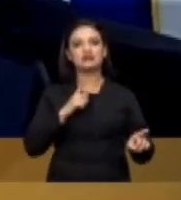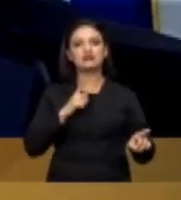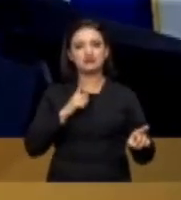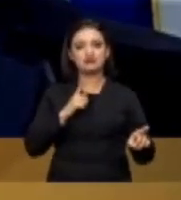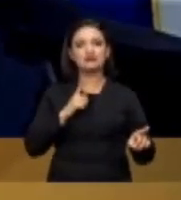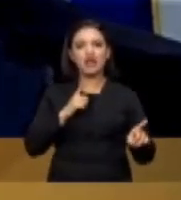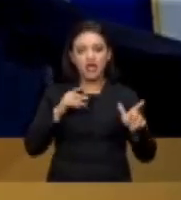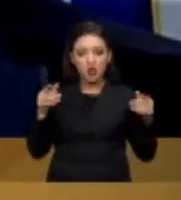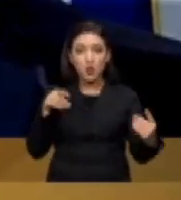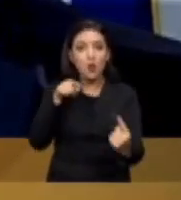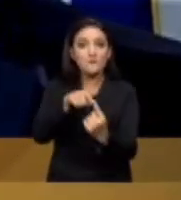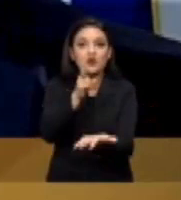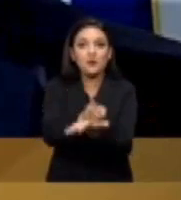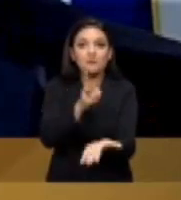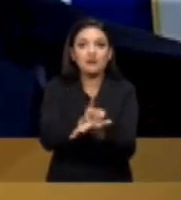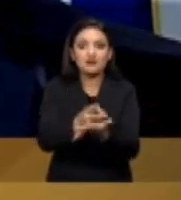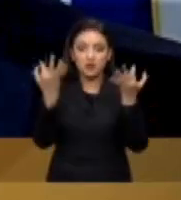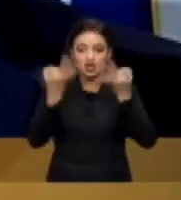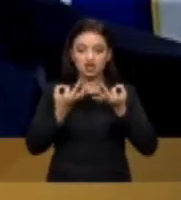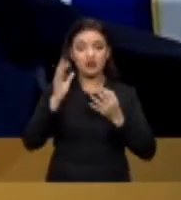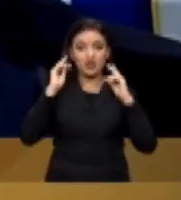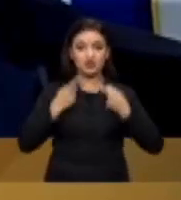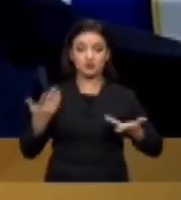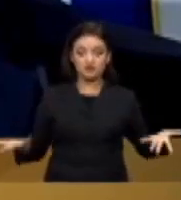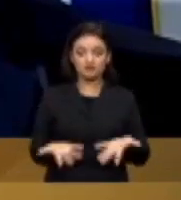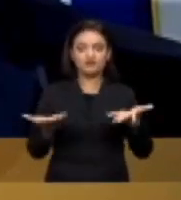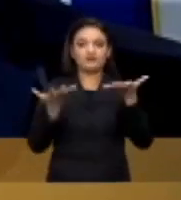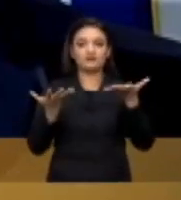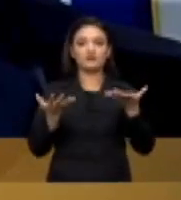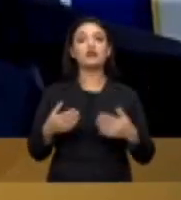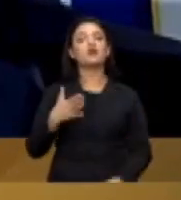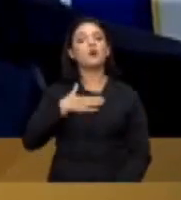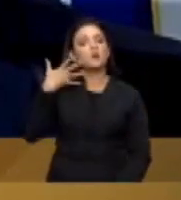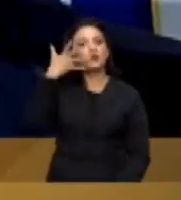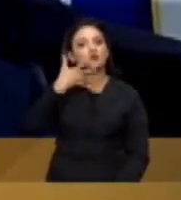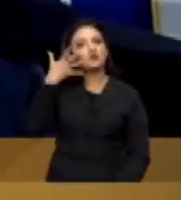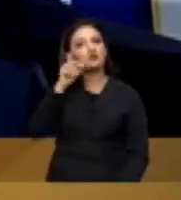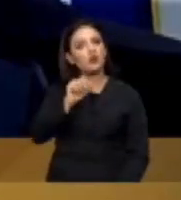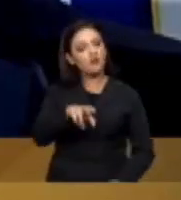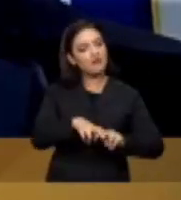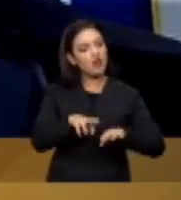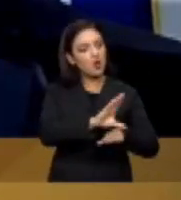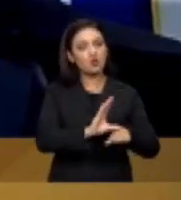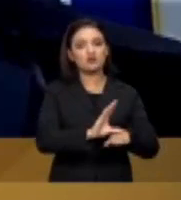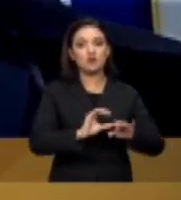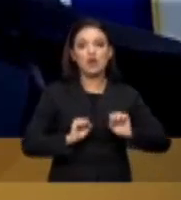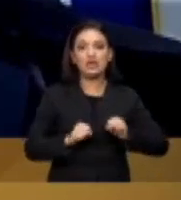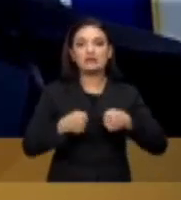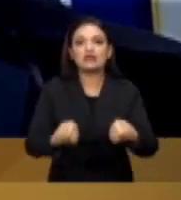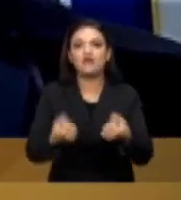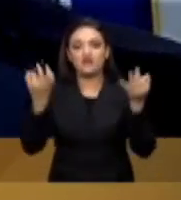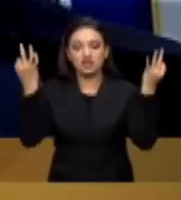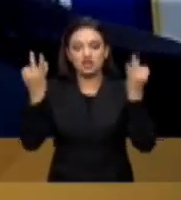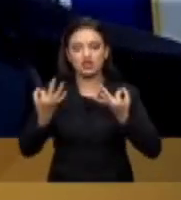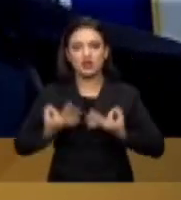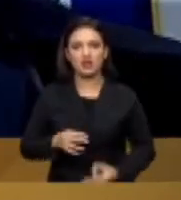O discurso deste Procurador-Geral da República se põe aqui, no plano da Constituição, na defesa da dignidade da